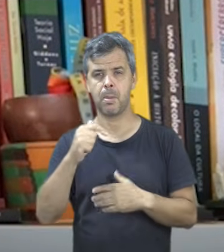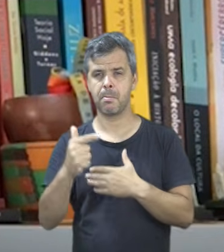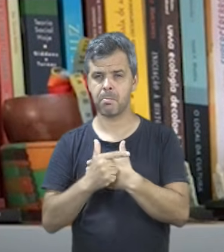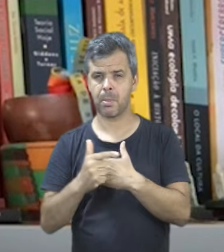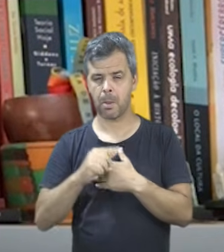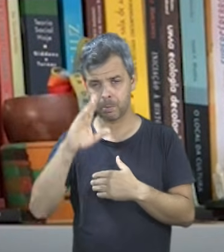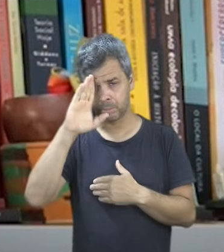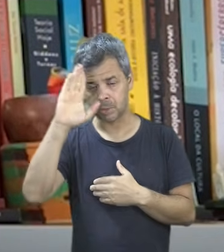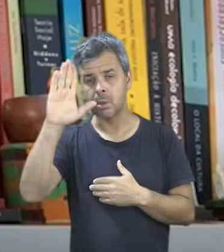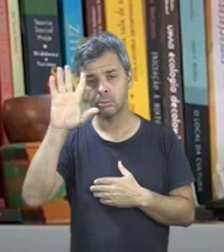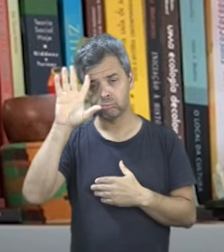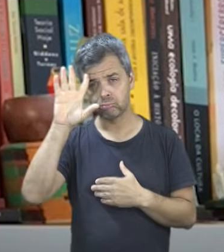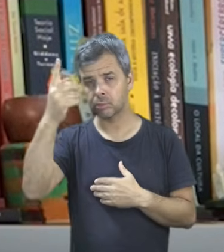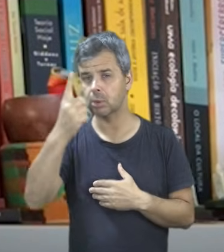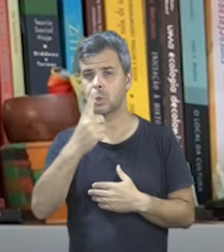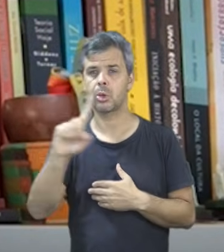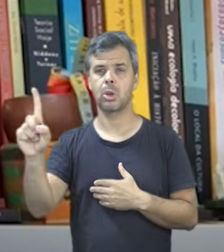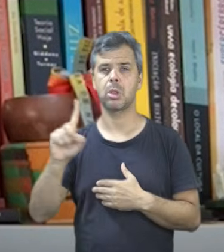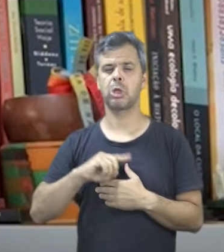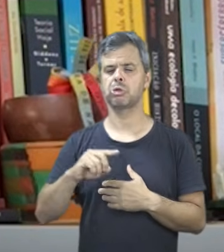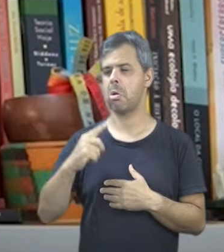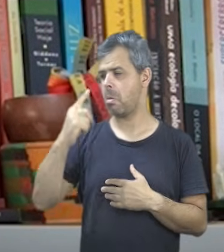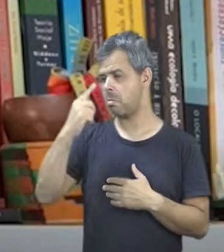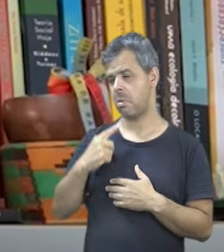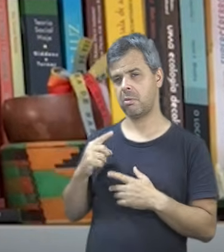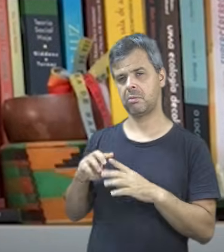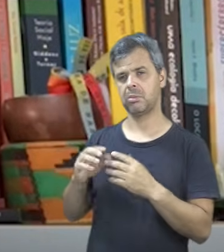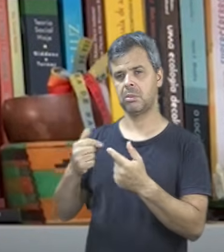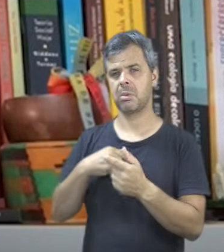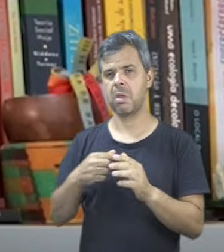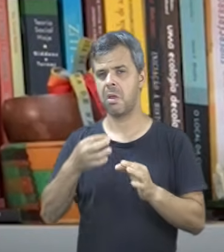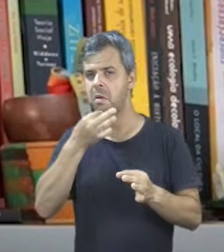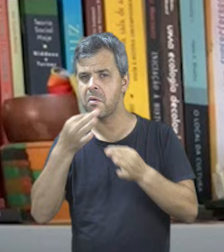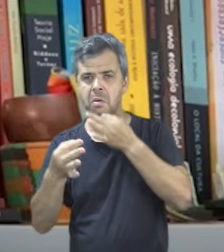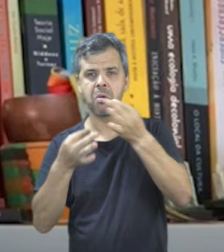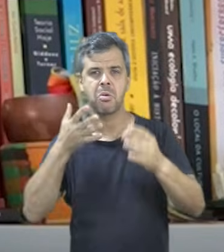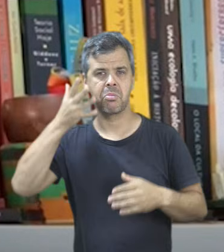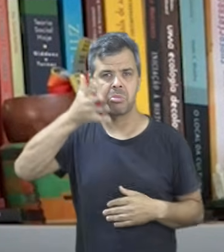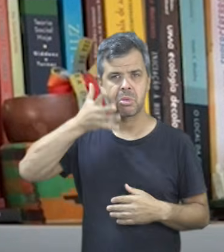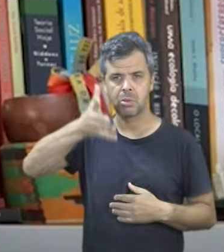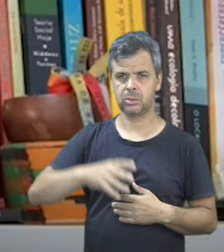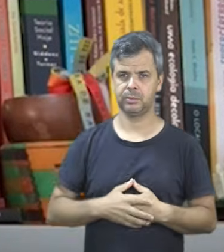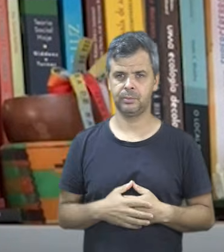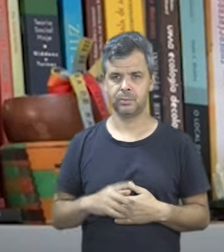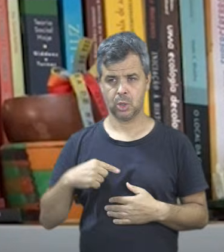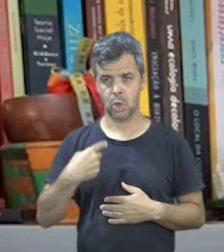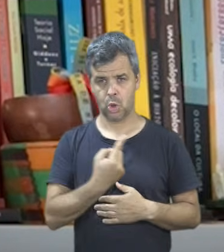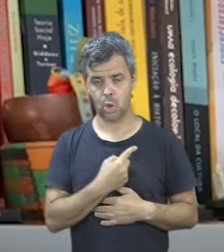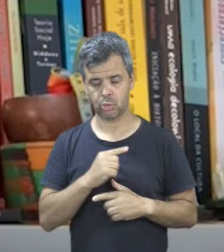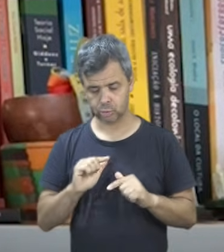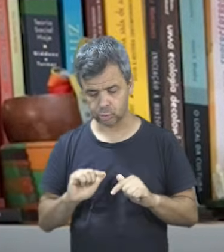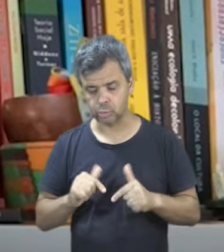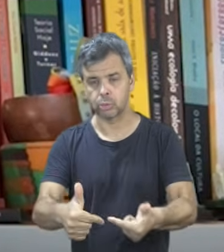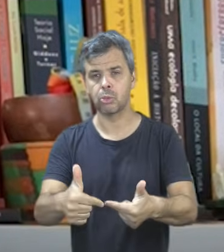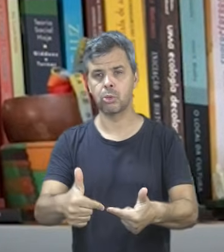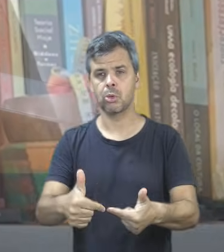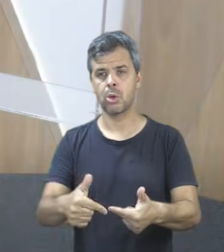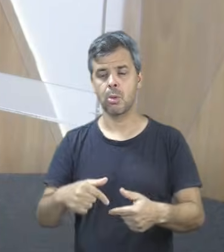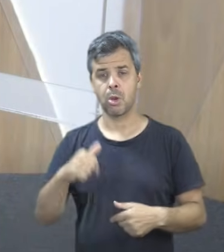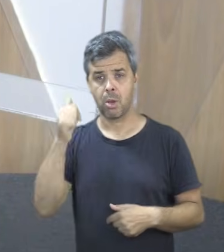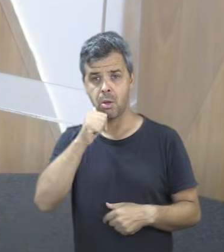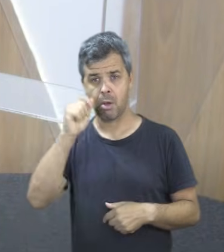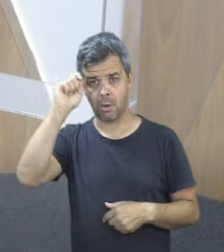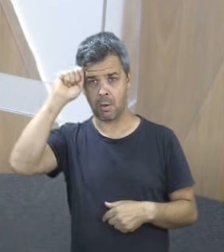das decisões, não apenas personagens citadas nos discursos. Nós seguimos na luta porque quando as